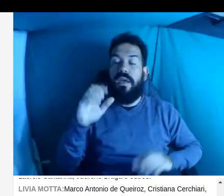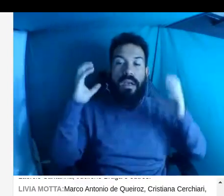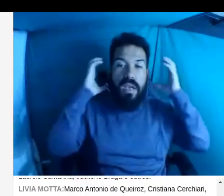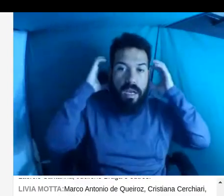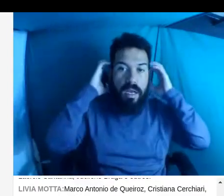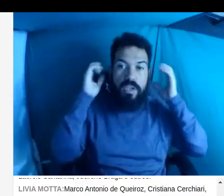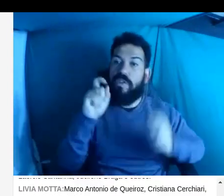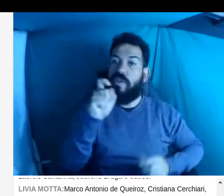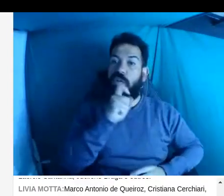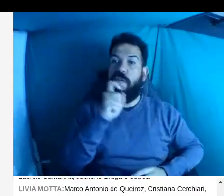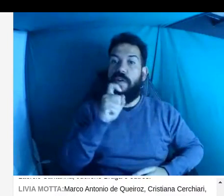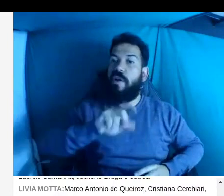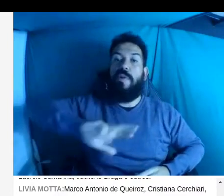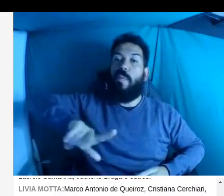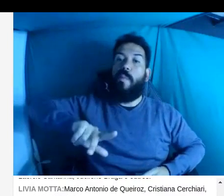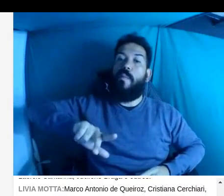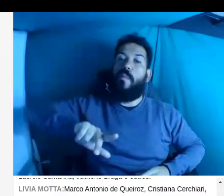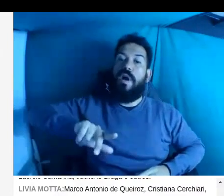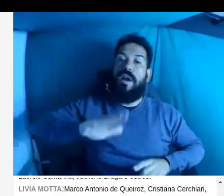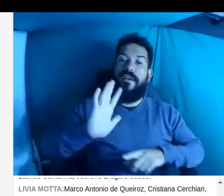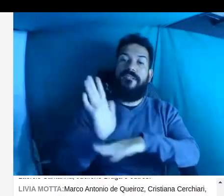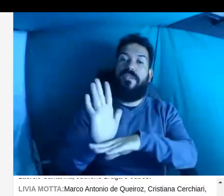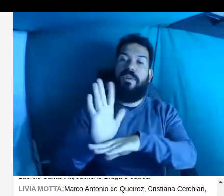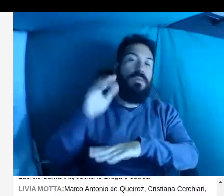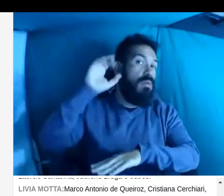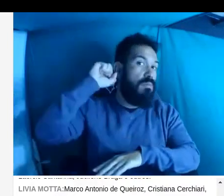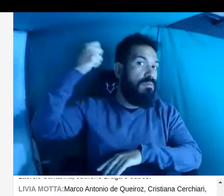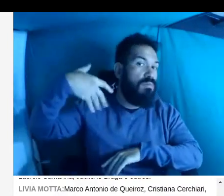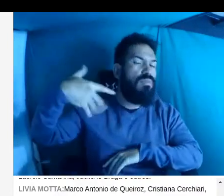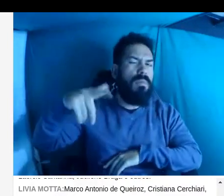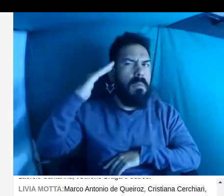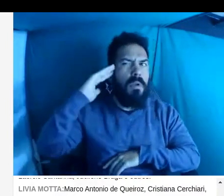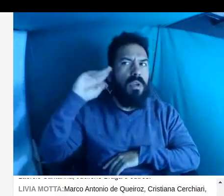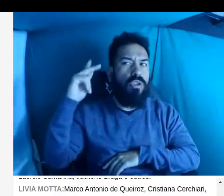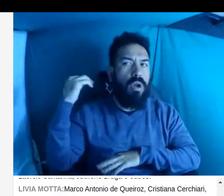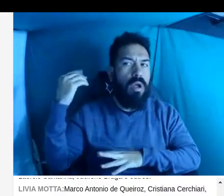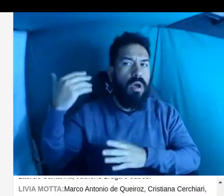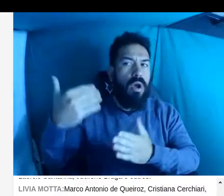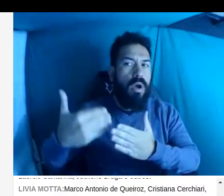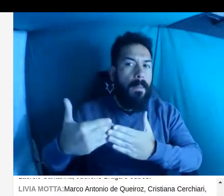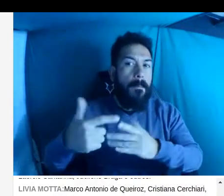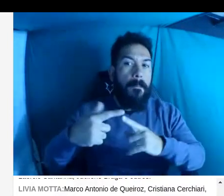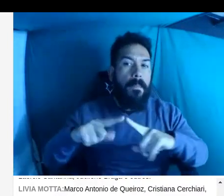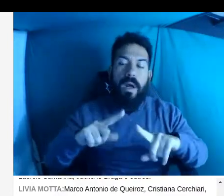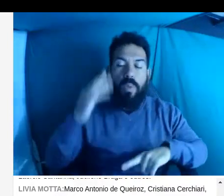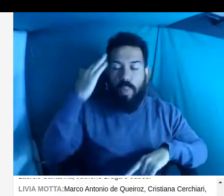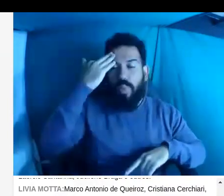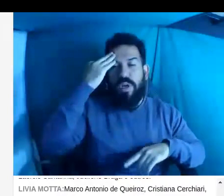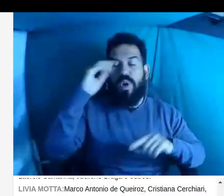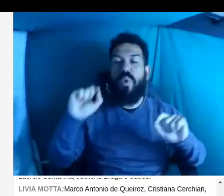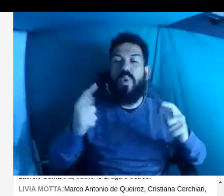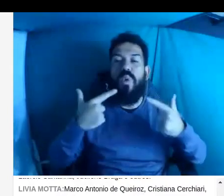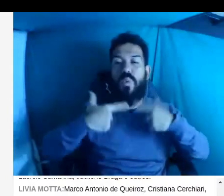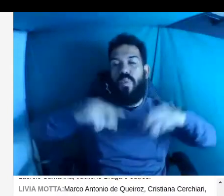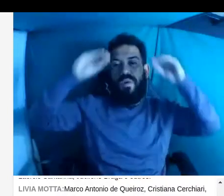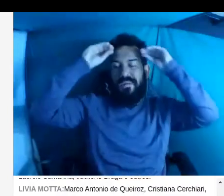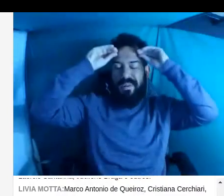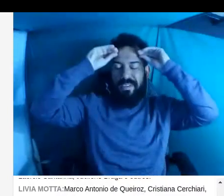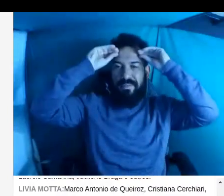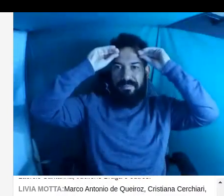o usuário vai conhecer a história, mas não vai entender o que linguagens, que